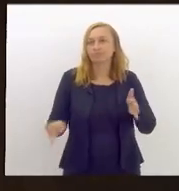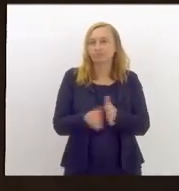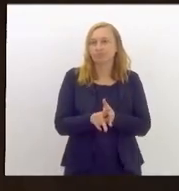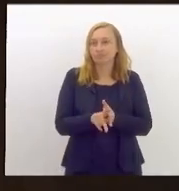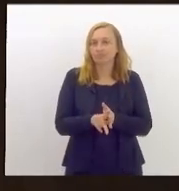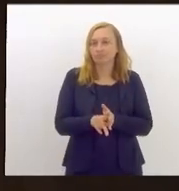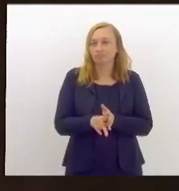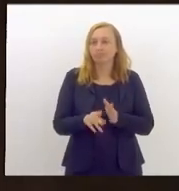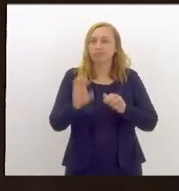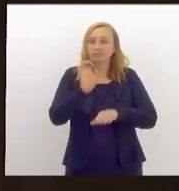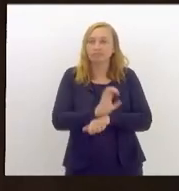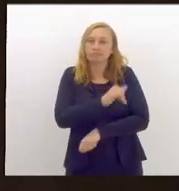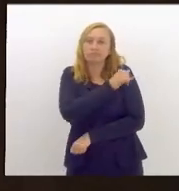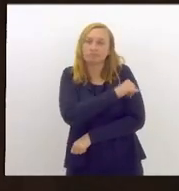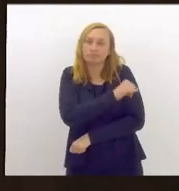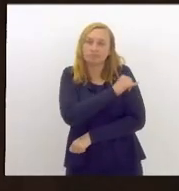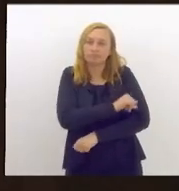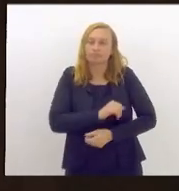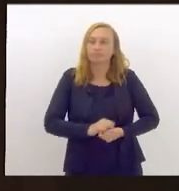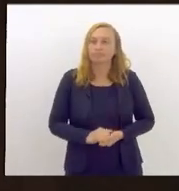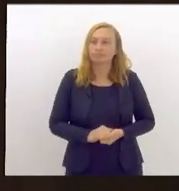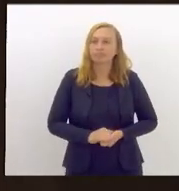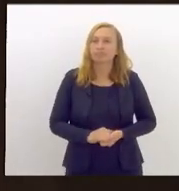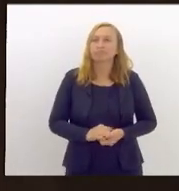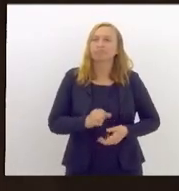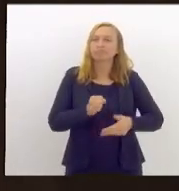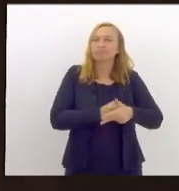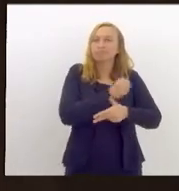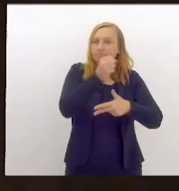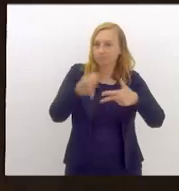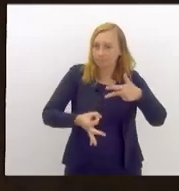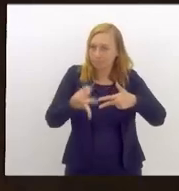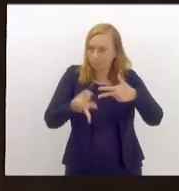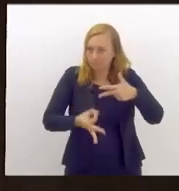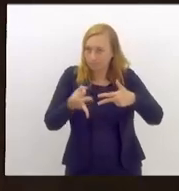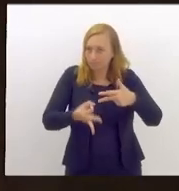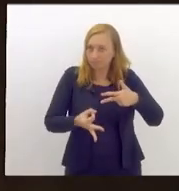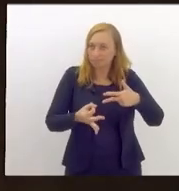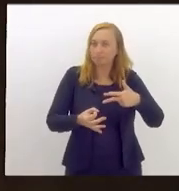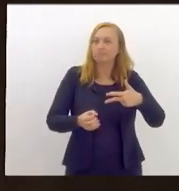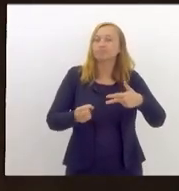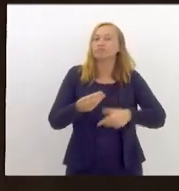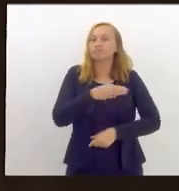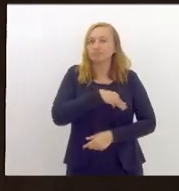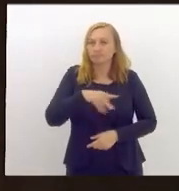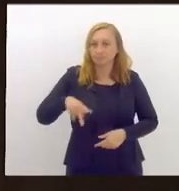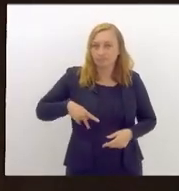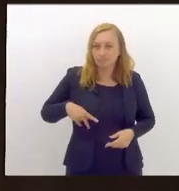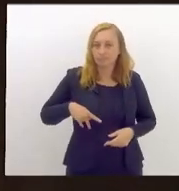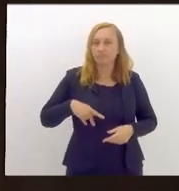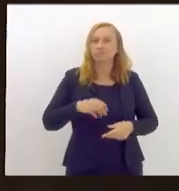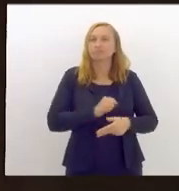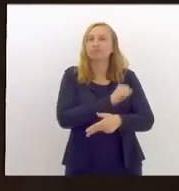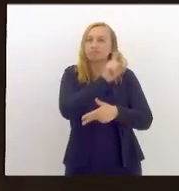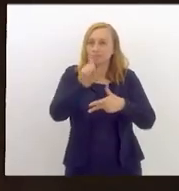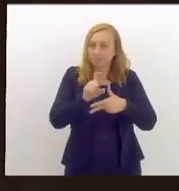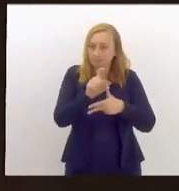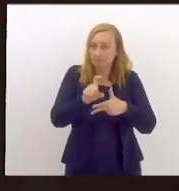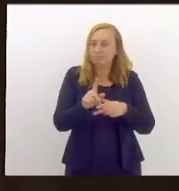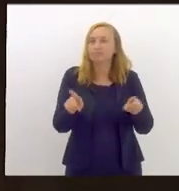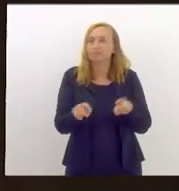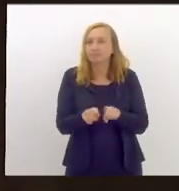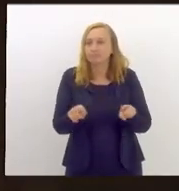do Estado do Rio de Janeiro poder judiciário tá aqui também o Ministério Público tá aqui o poder executivo